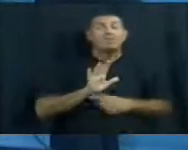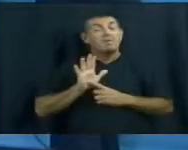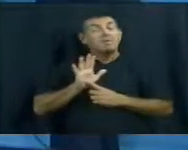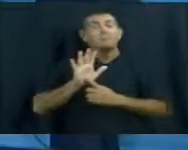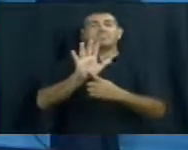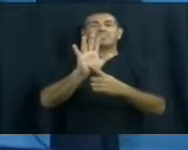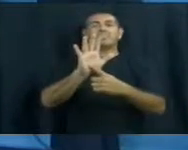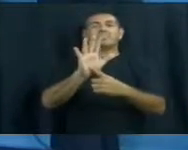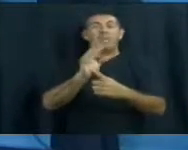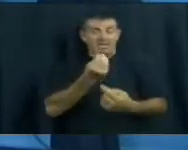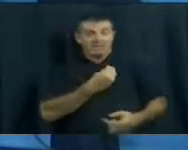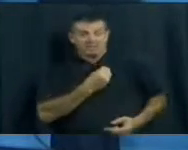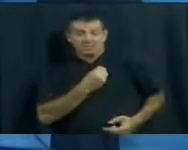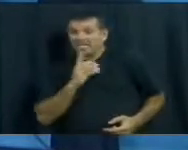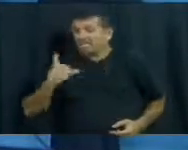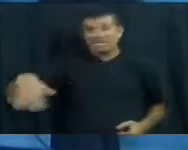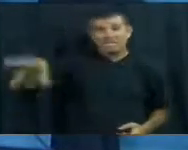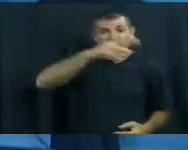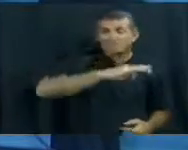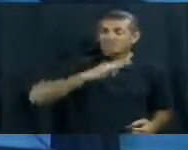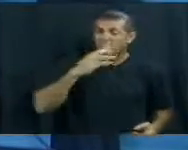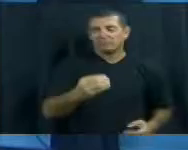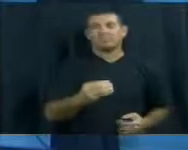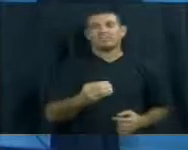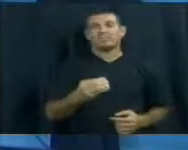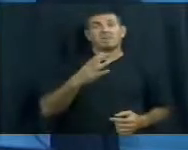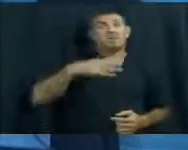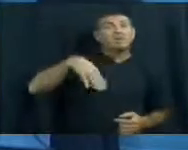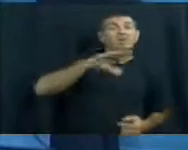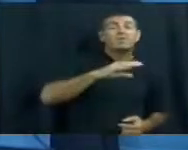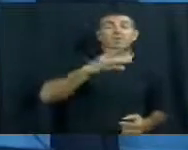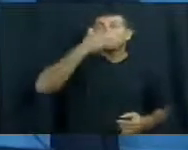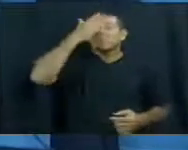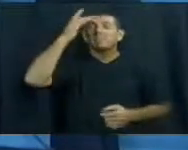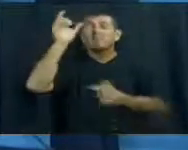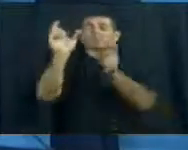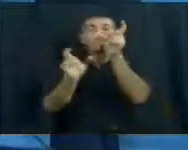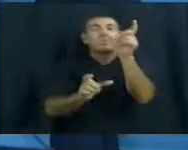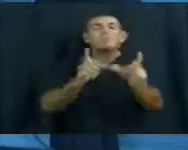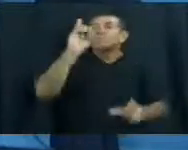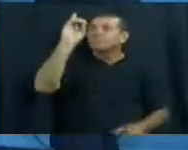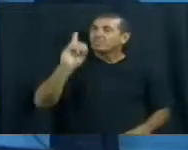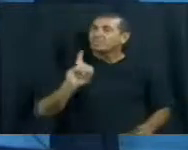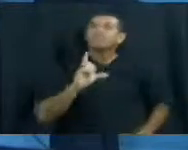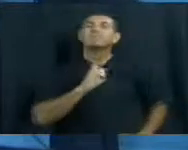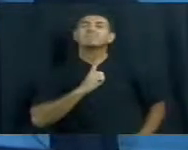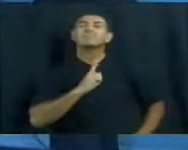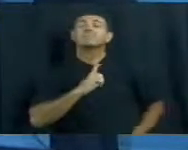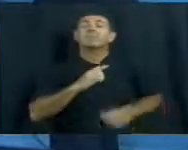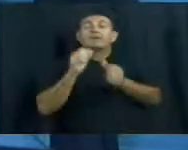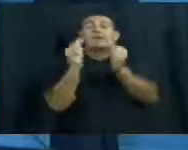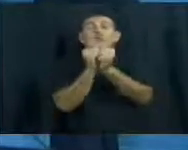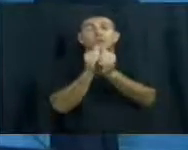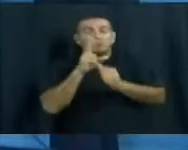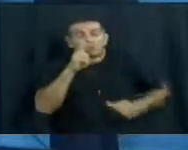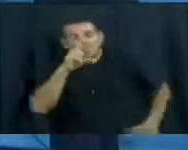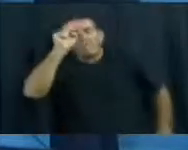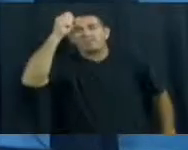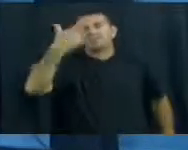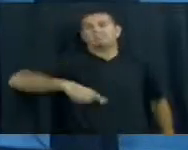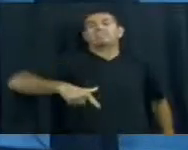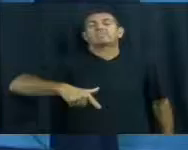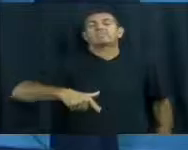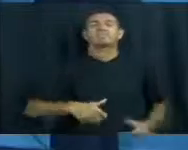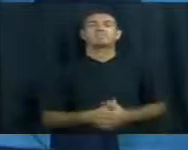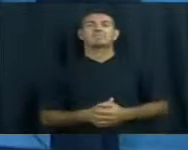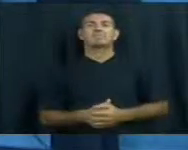que estamos vivos. Somos cidadãos de plenos direitos, que juntos somos mais fortes. E